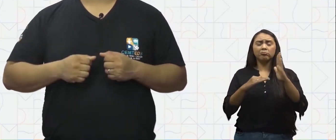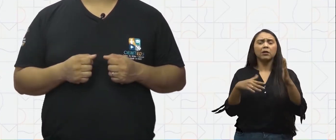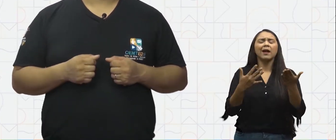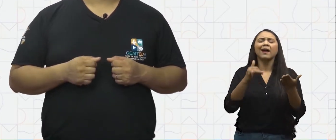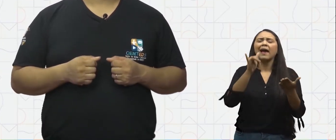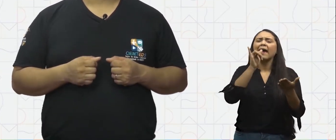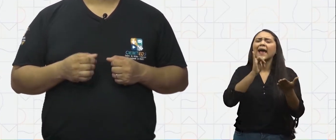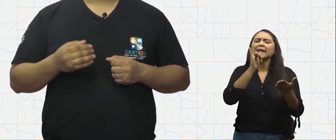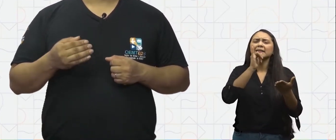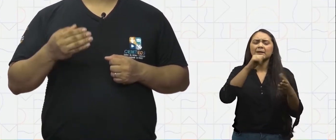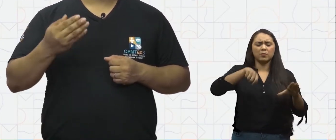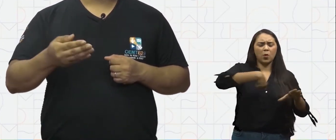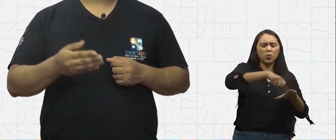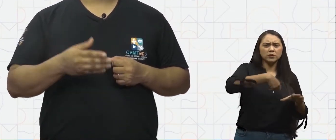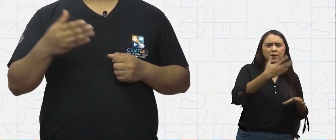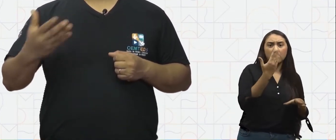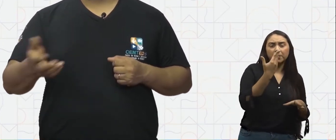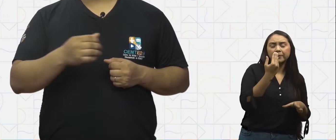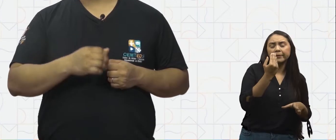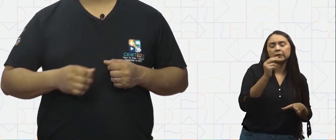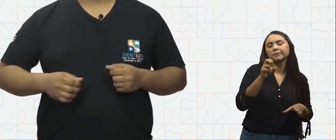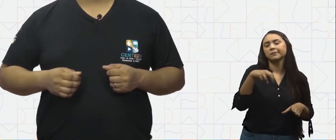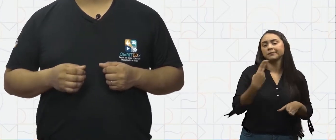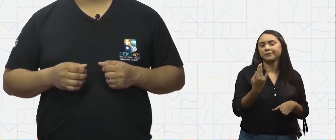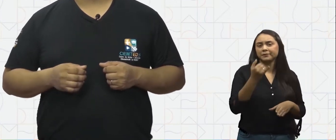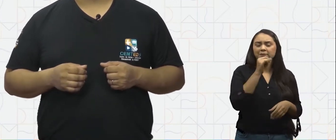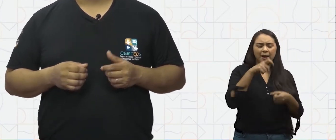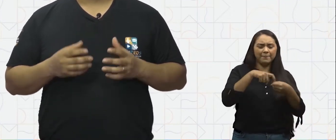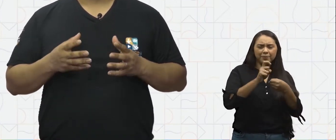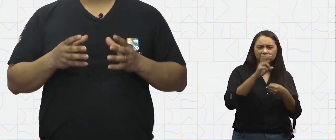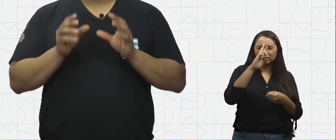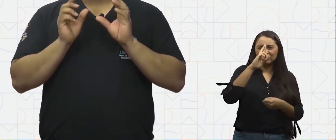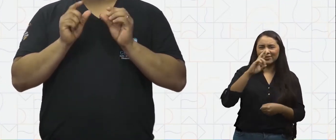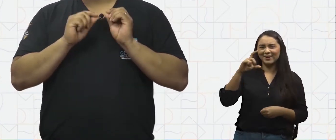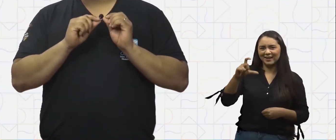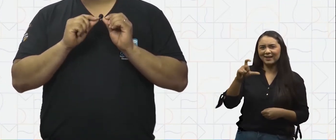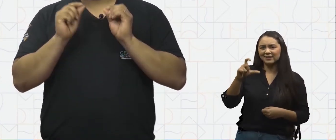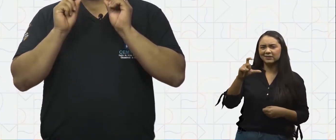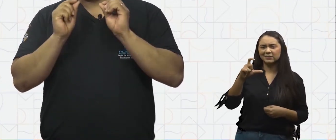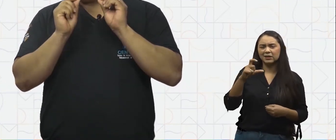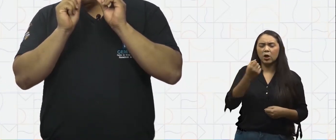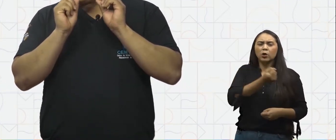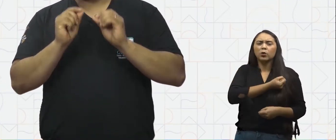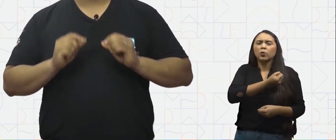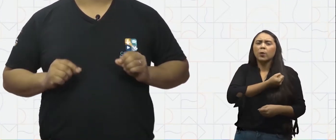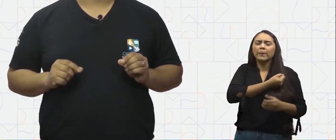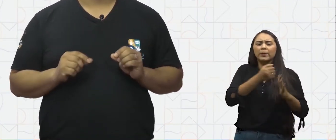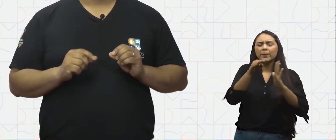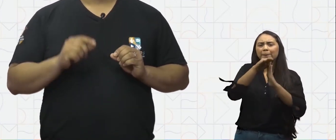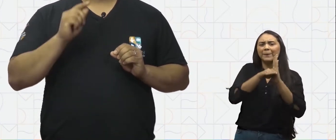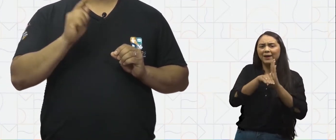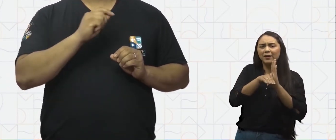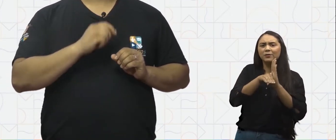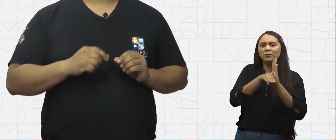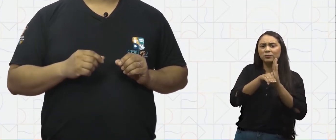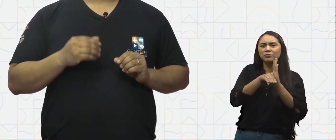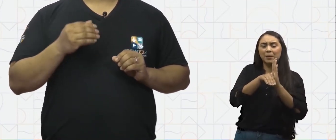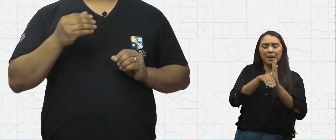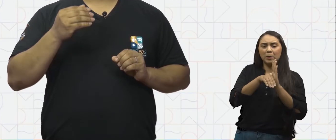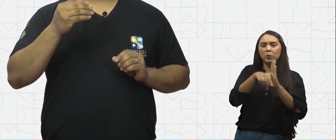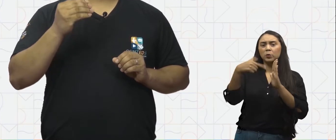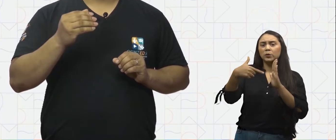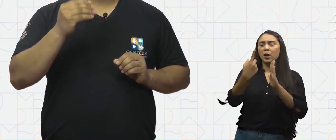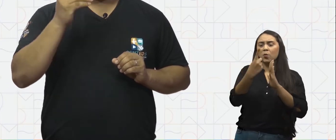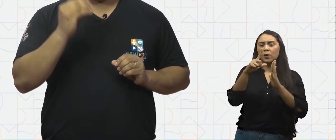receitas culinárias, ou mesmo em latinhas de refrigerante, ou com cálculos menores que 1 litro. E é isso que